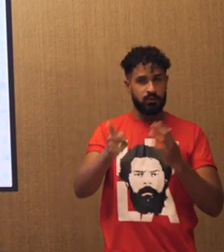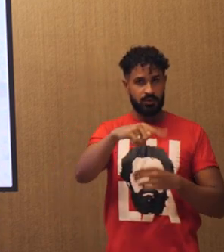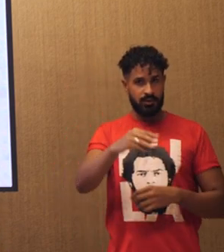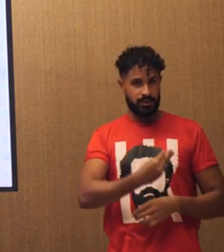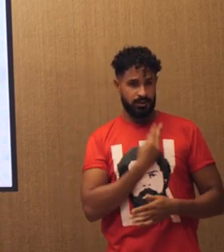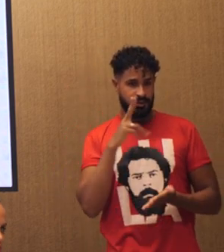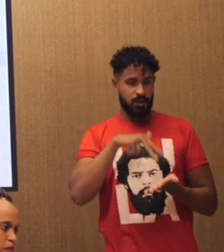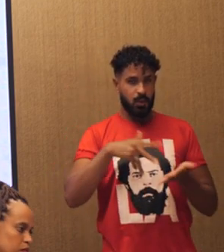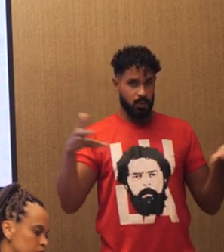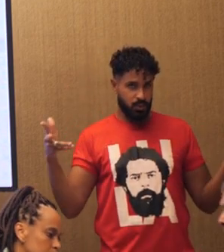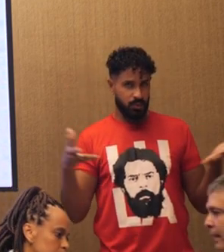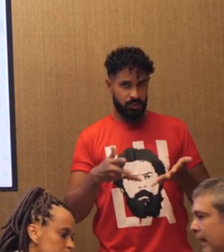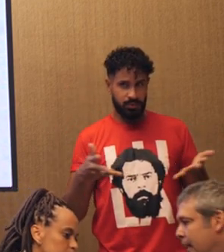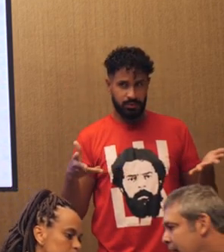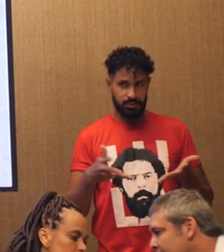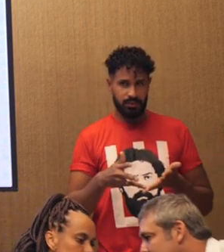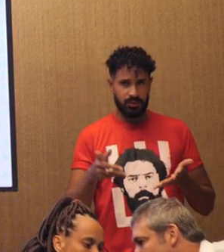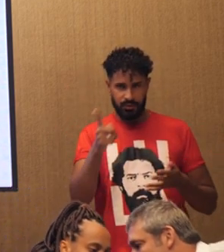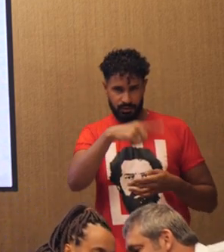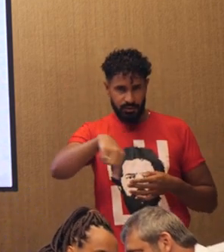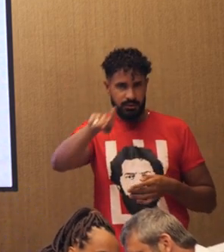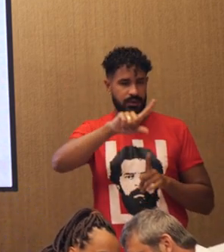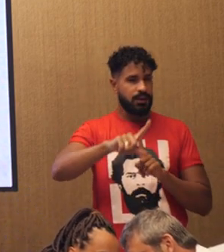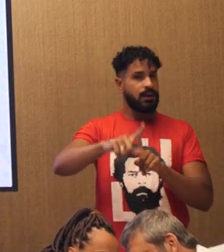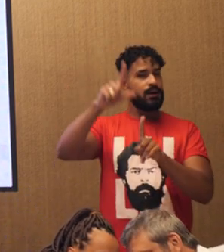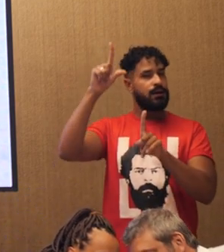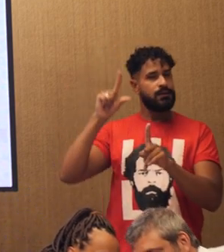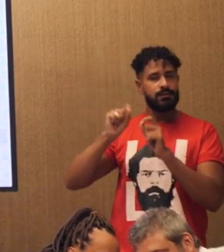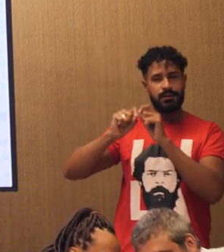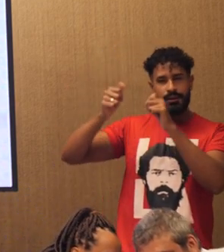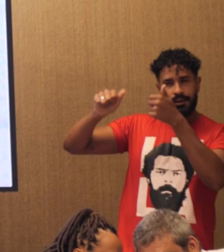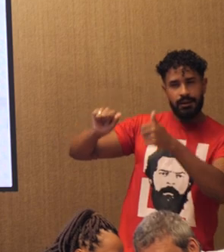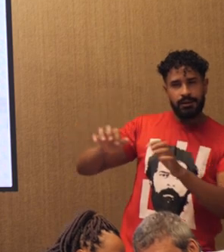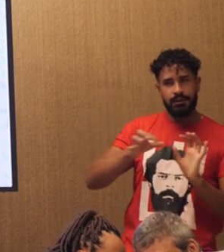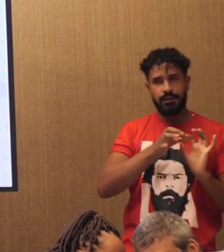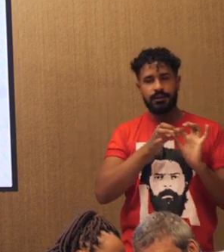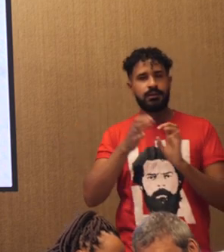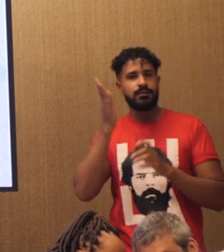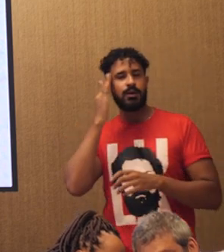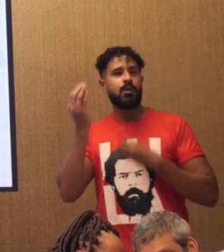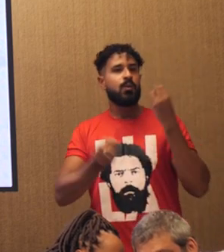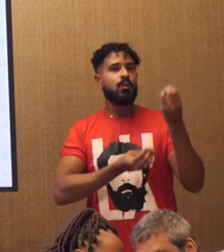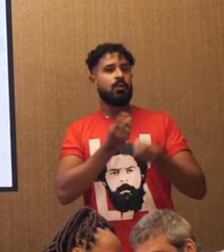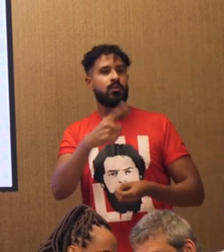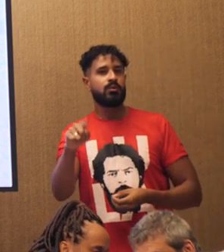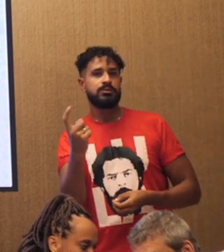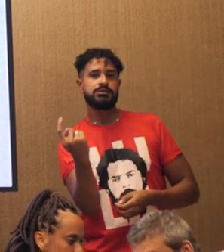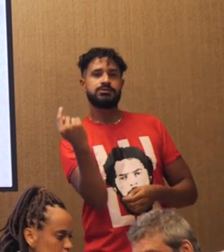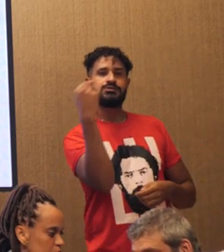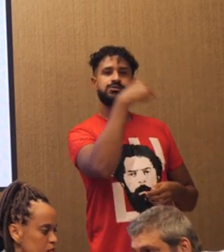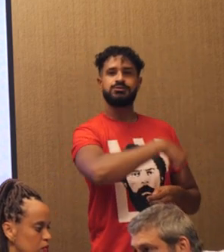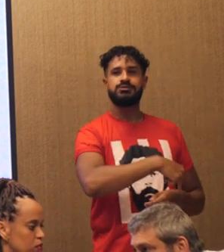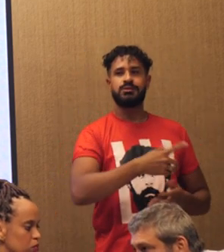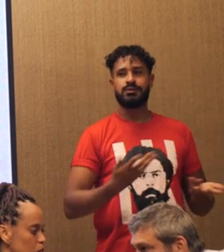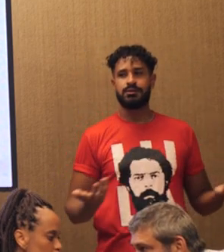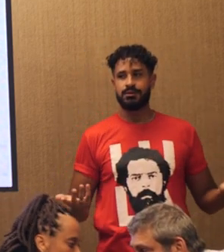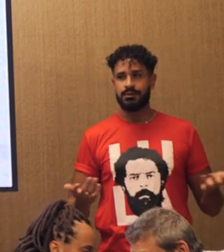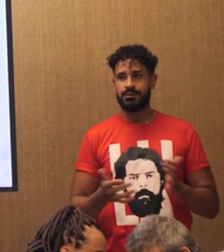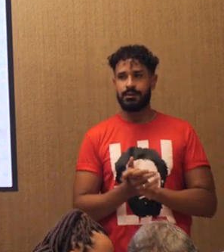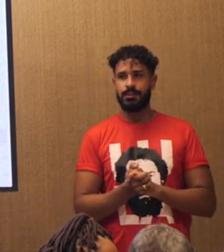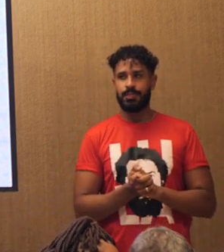aqui hoje, vocês não tiveram que fazer uma análise de conjuntura para saber como que vocês iam chegar aqui?